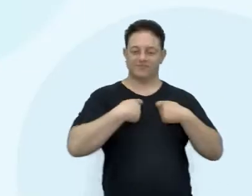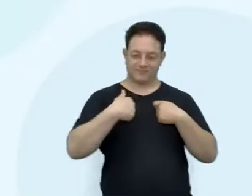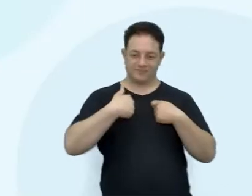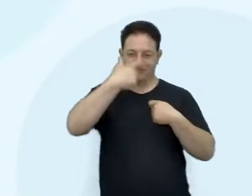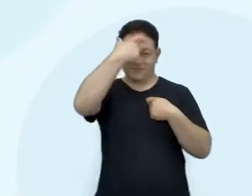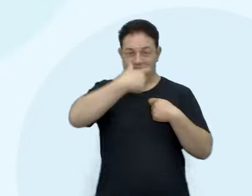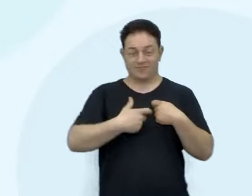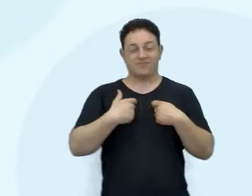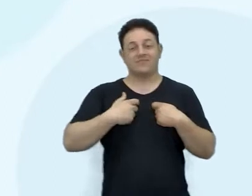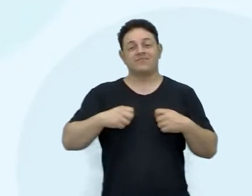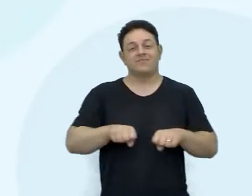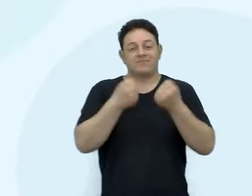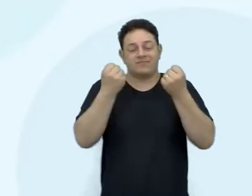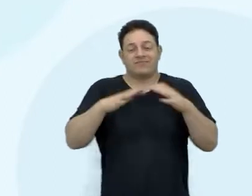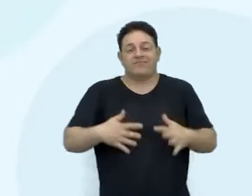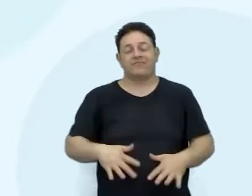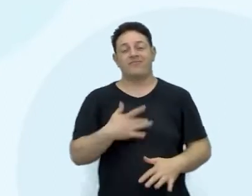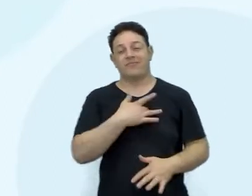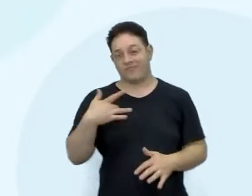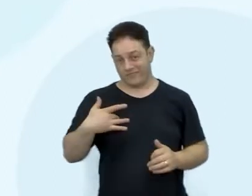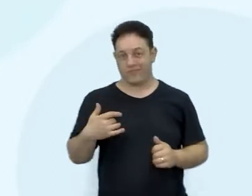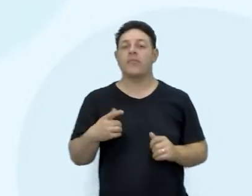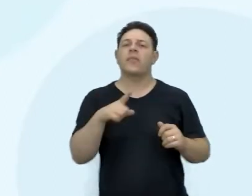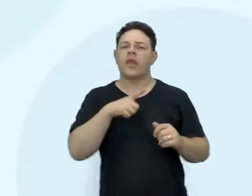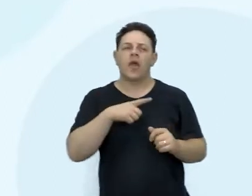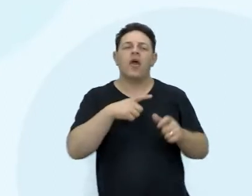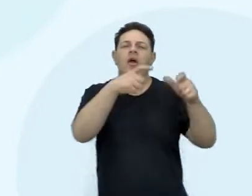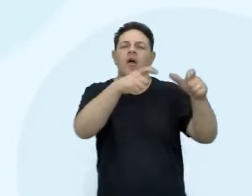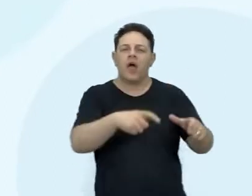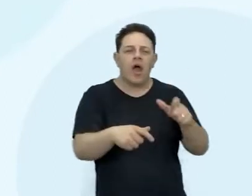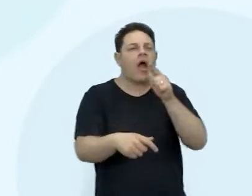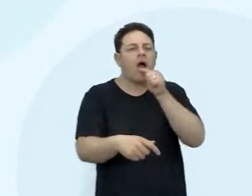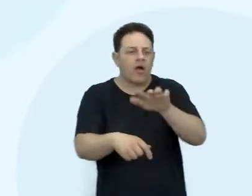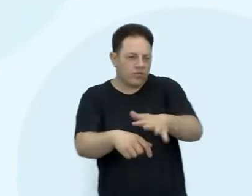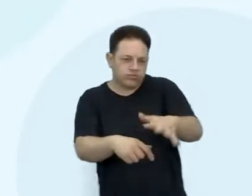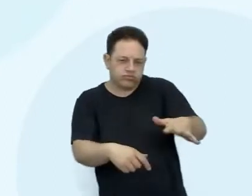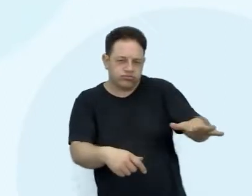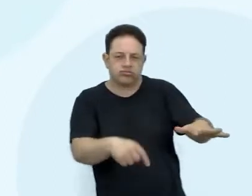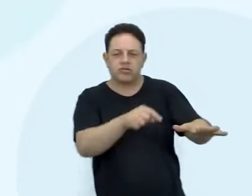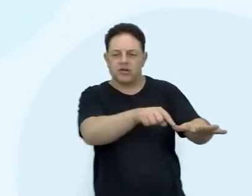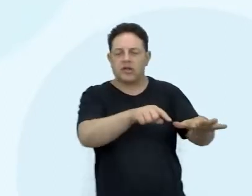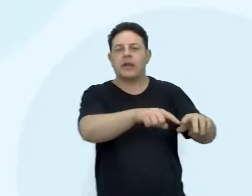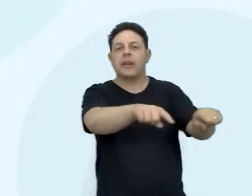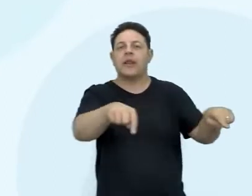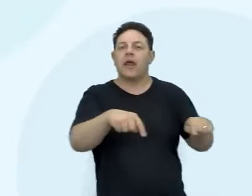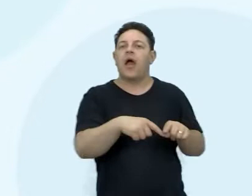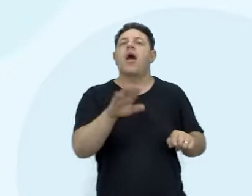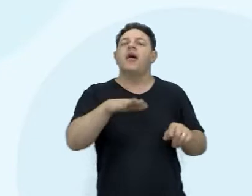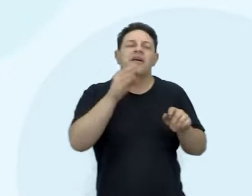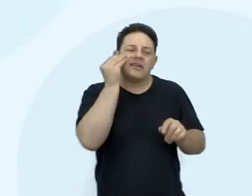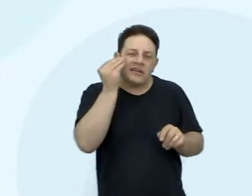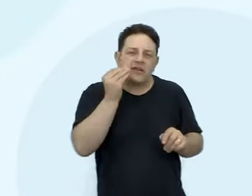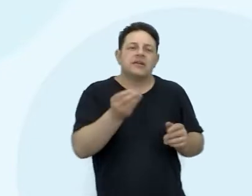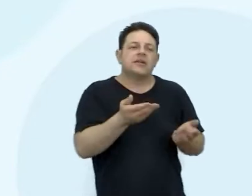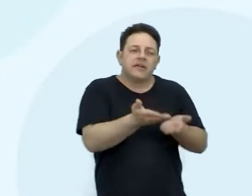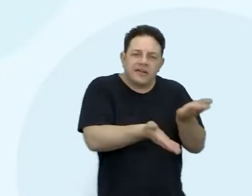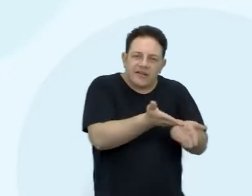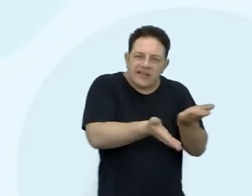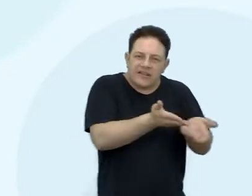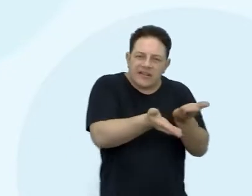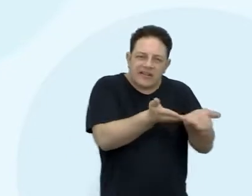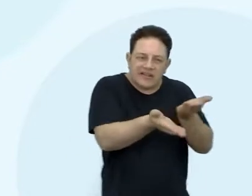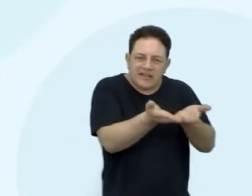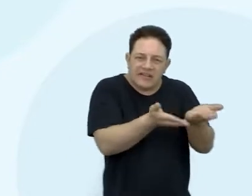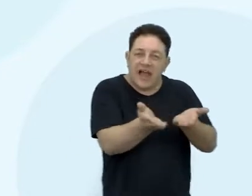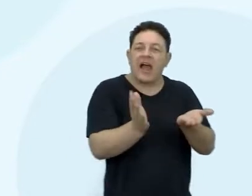Nós temos aí represas, não só no Brasil e no mundo, que custa muito mais caro despoluir, né? Você tem que despoluir primeiro